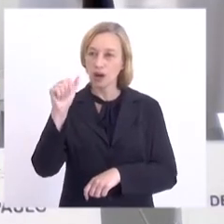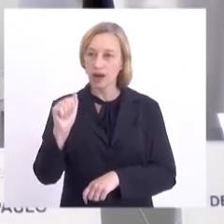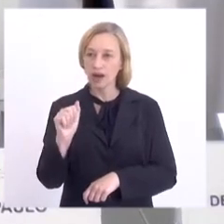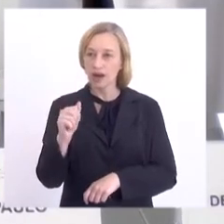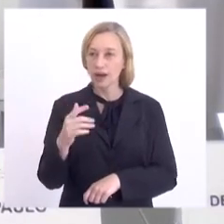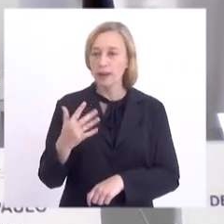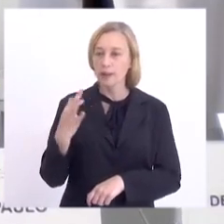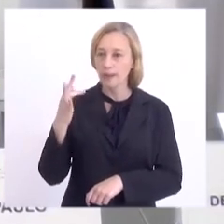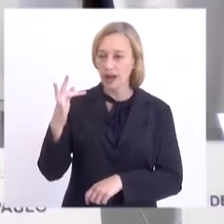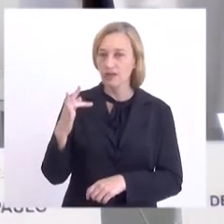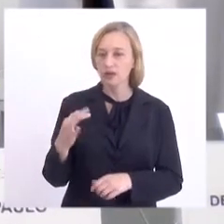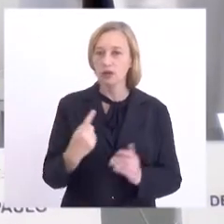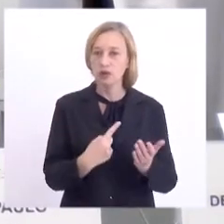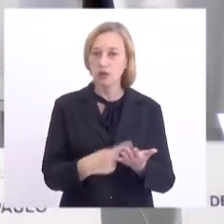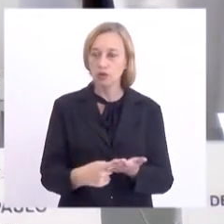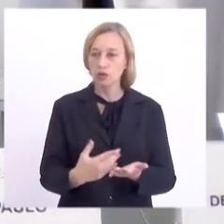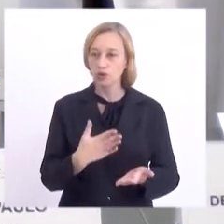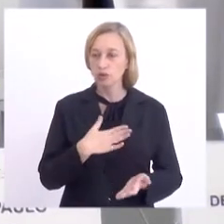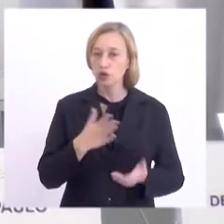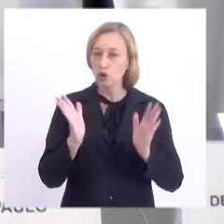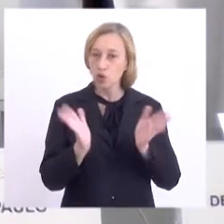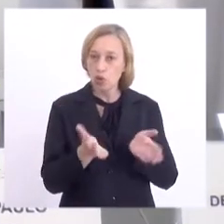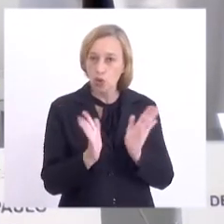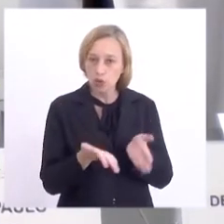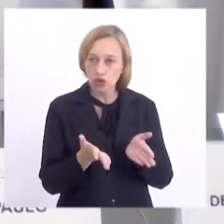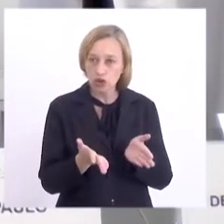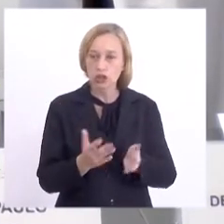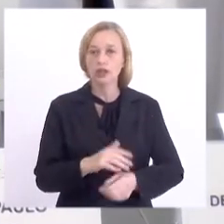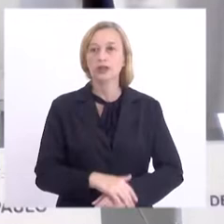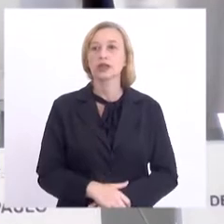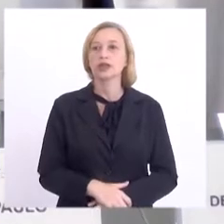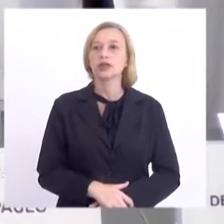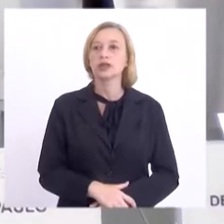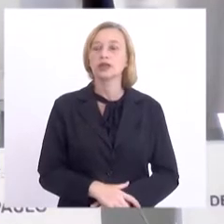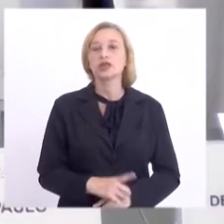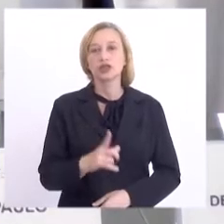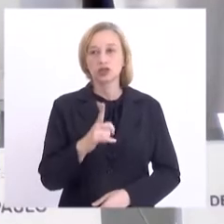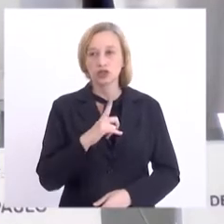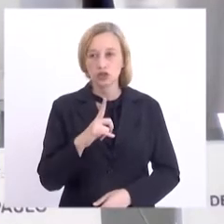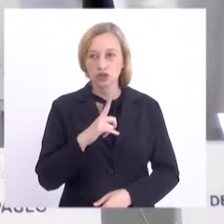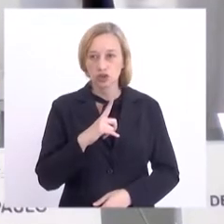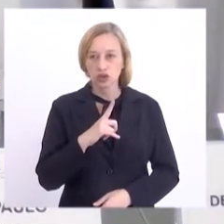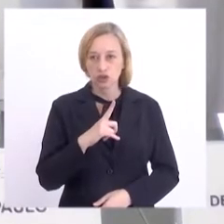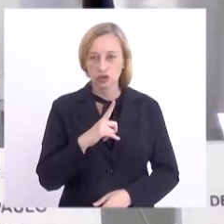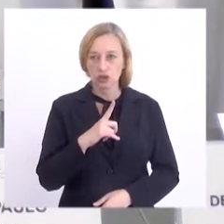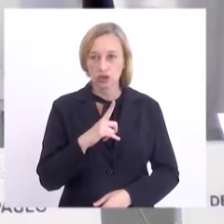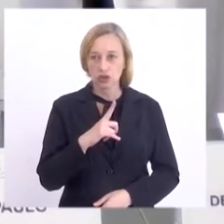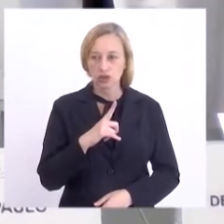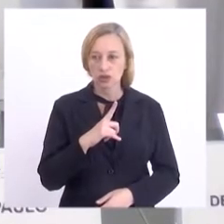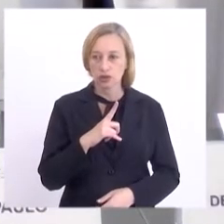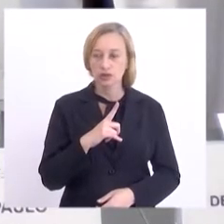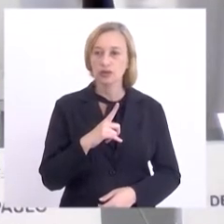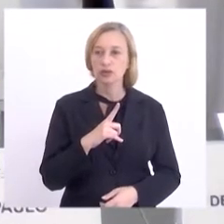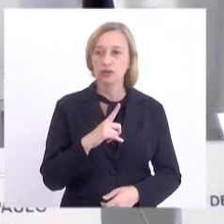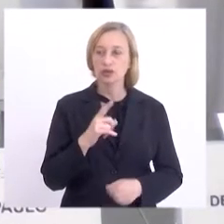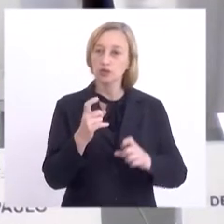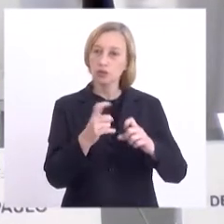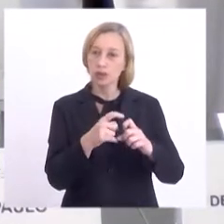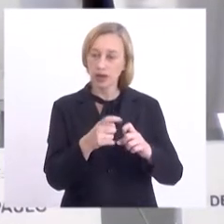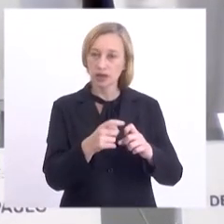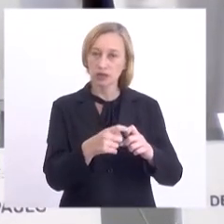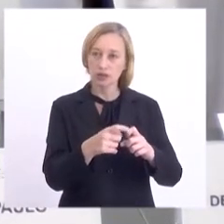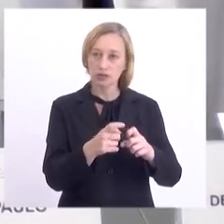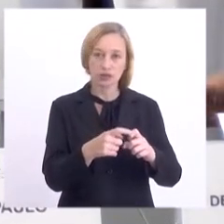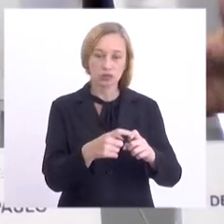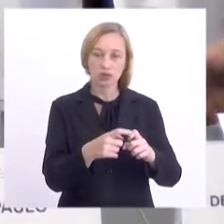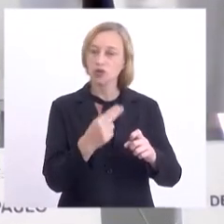previamente combinou comigo que hoje ele tinha uma revisão médica Ah e